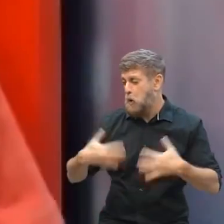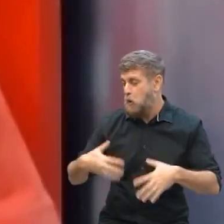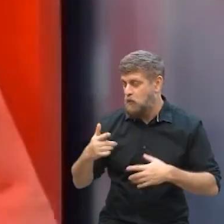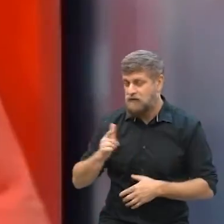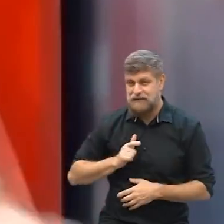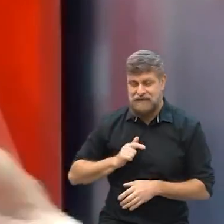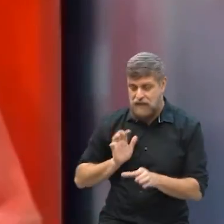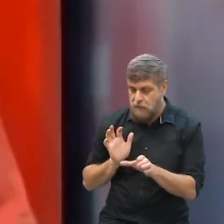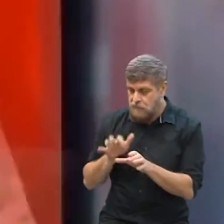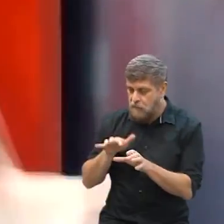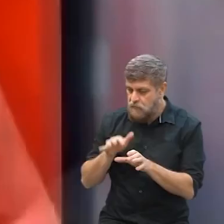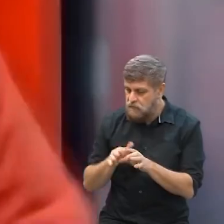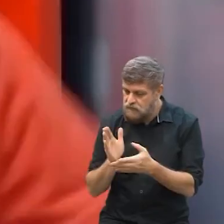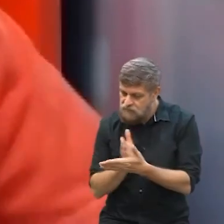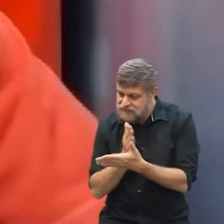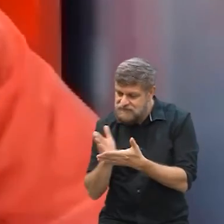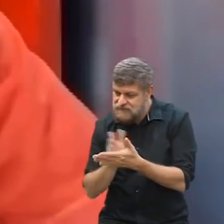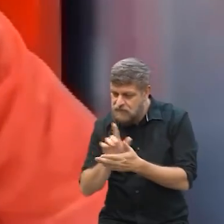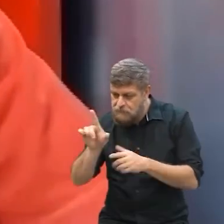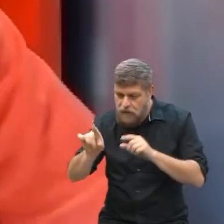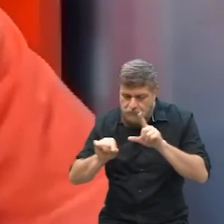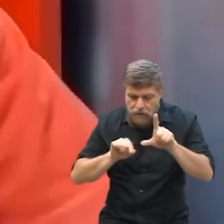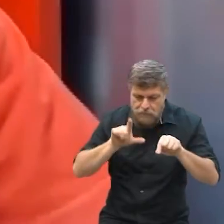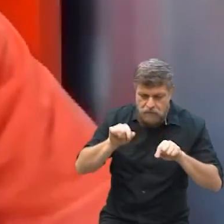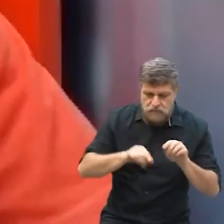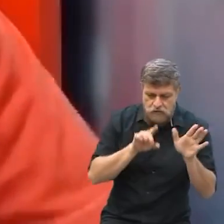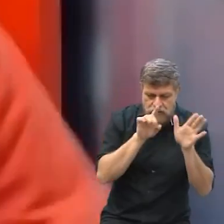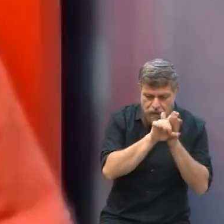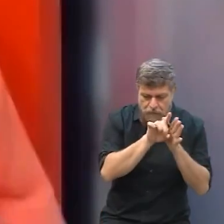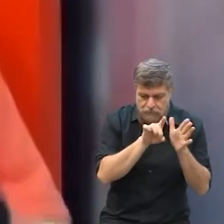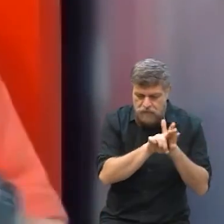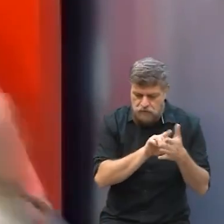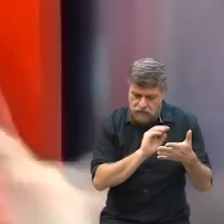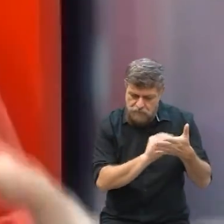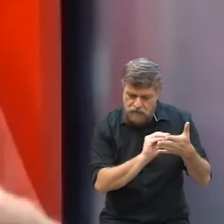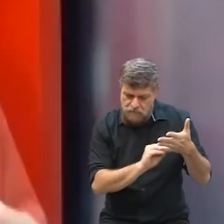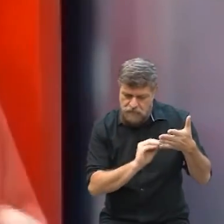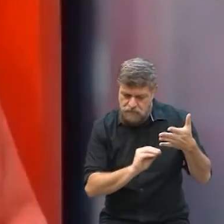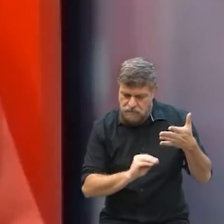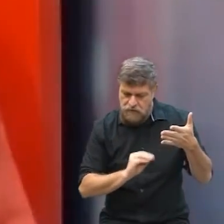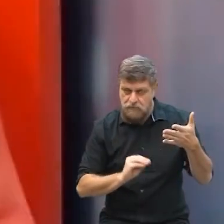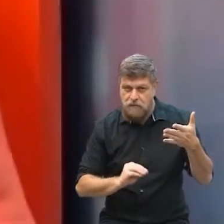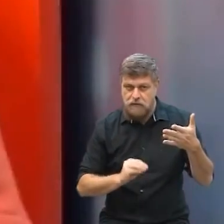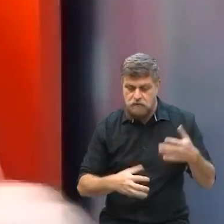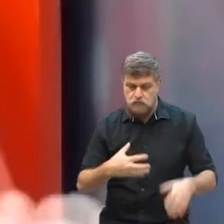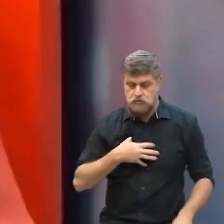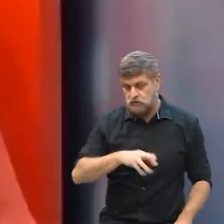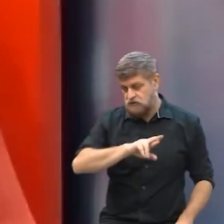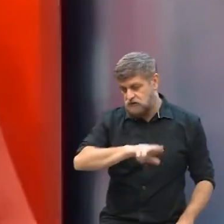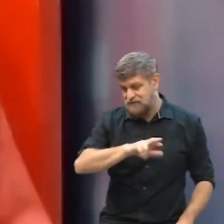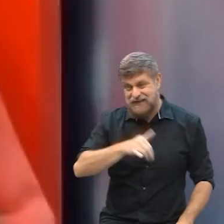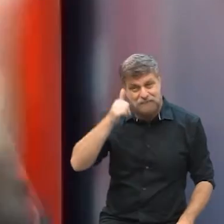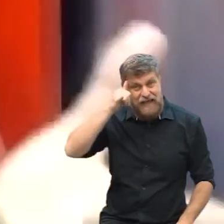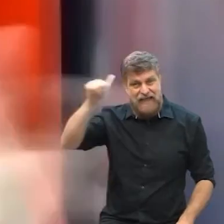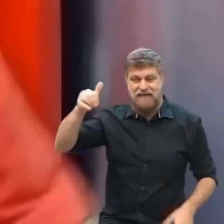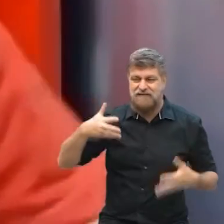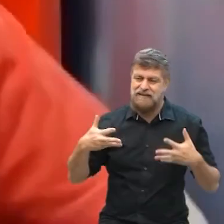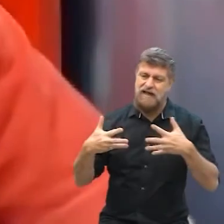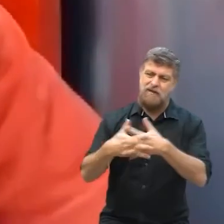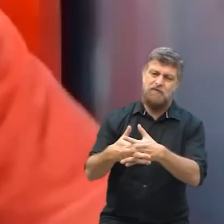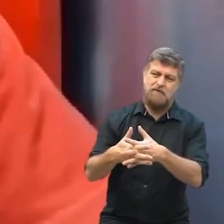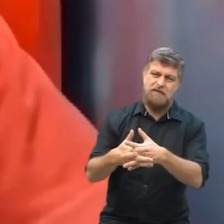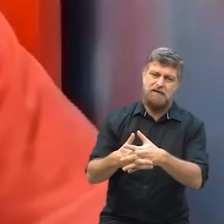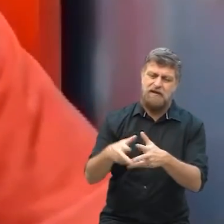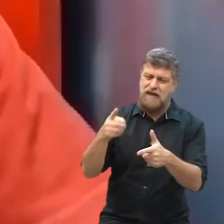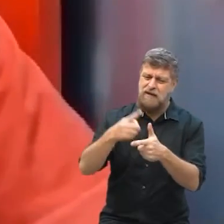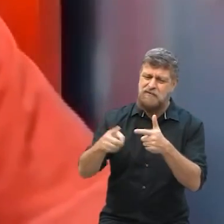Então, eles vão procurar fazer uma seleção talvez menos habitual até, mas evitando a polêmica para não ter nenhum